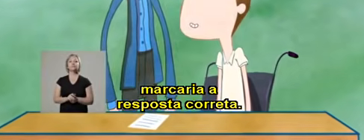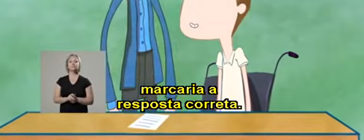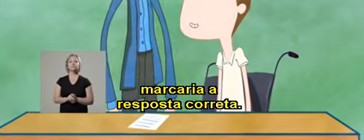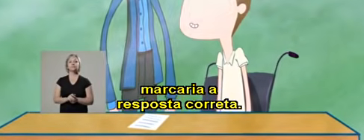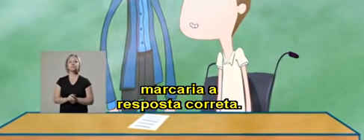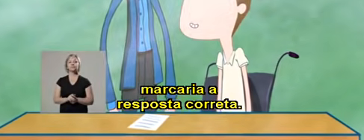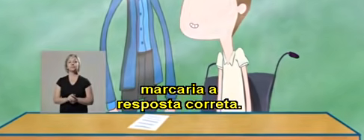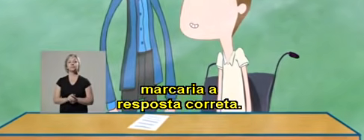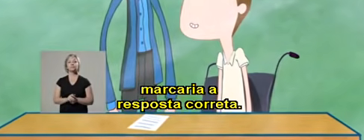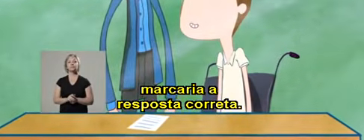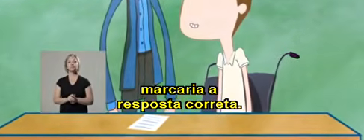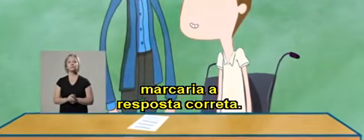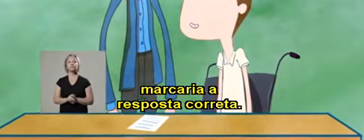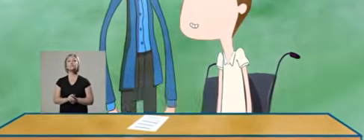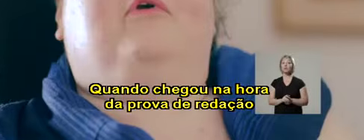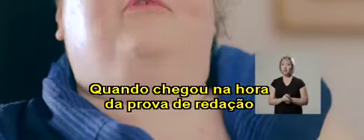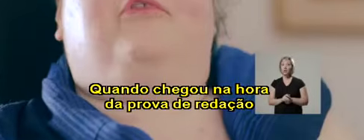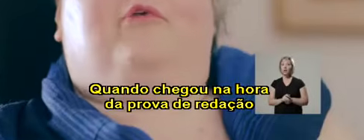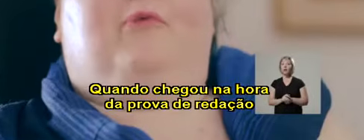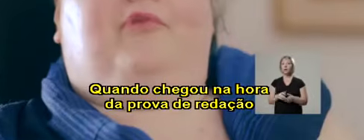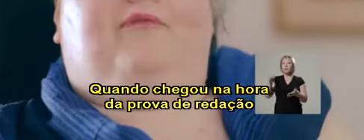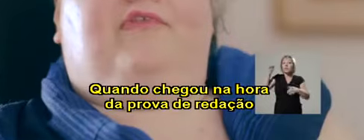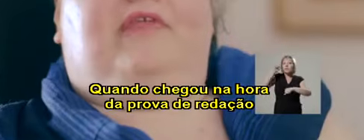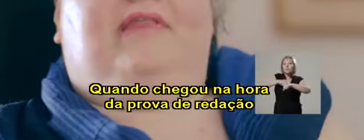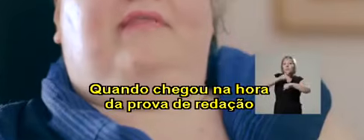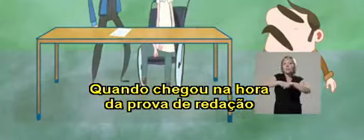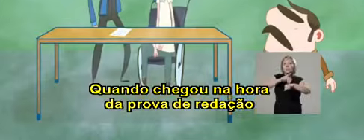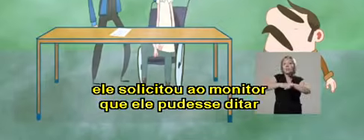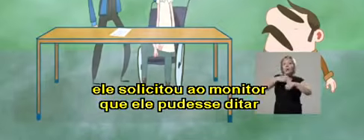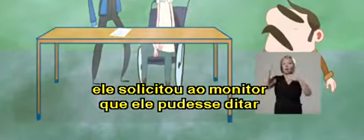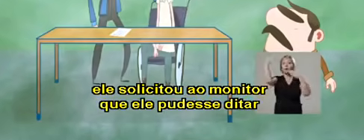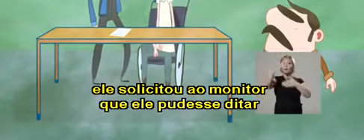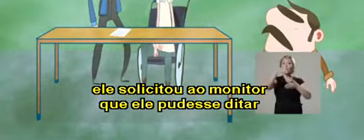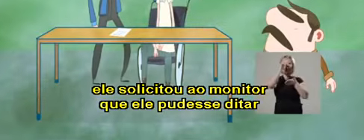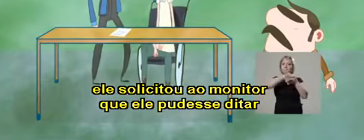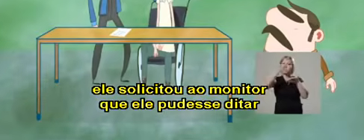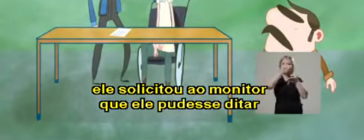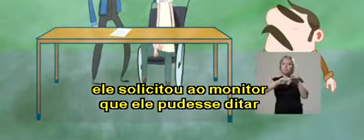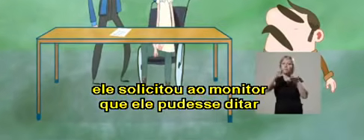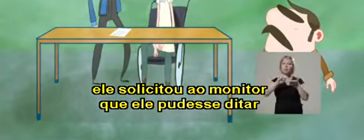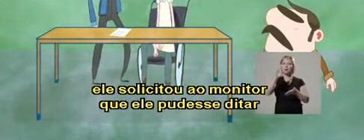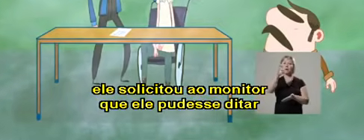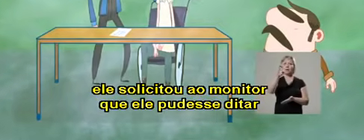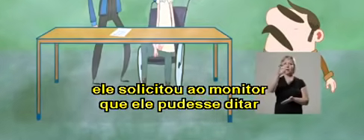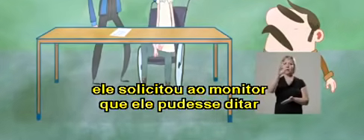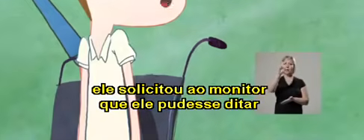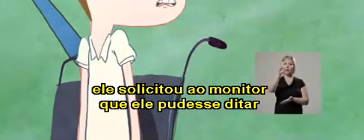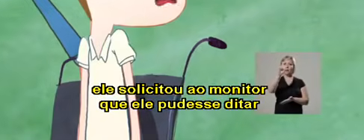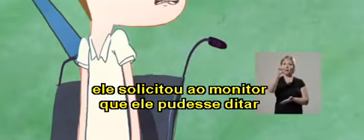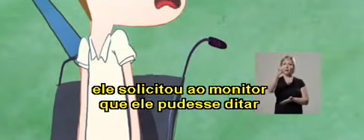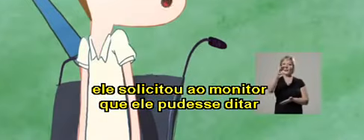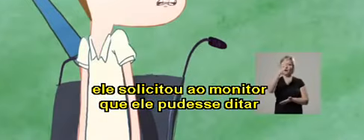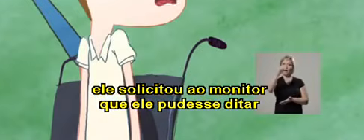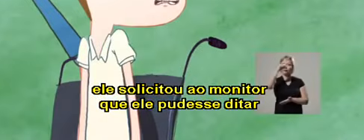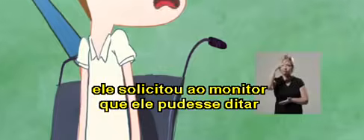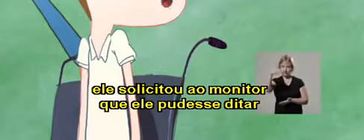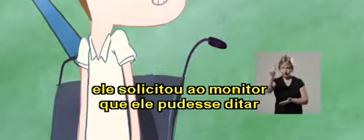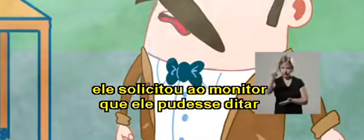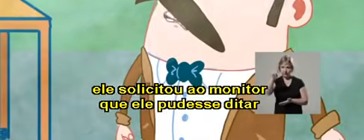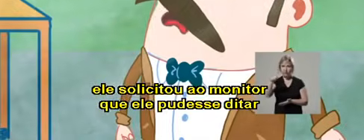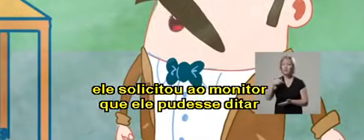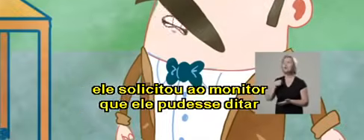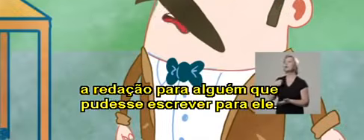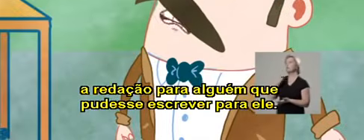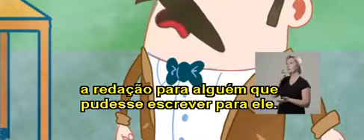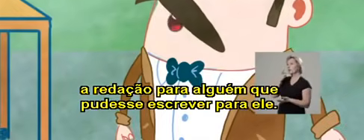ticava lá para ele, né, a resposta correta. Quando chegou a prova de redação, ele solicitou ao monitor que ele